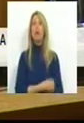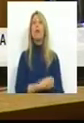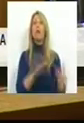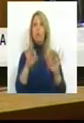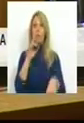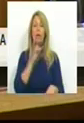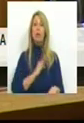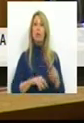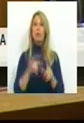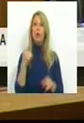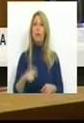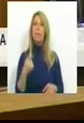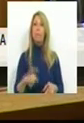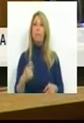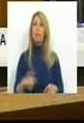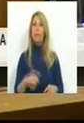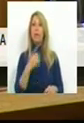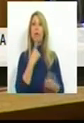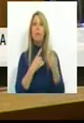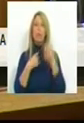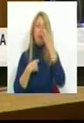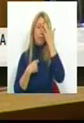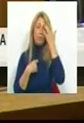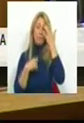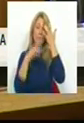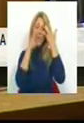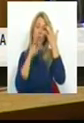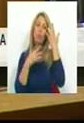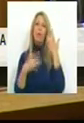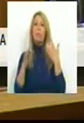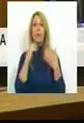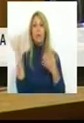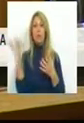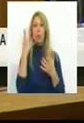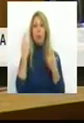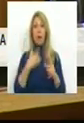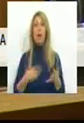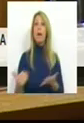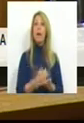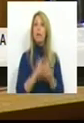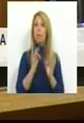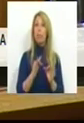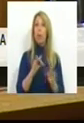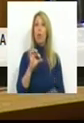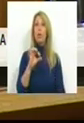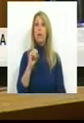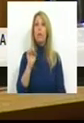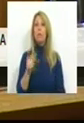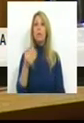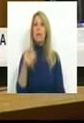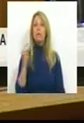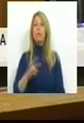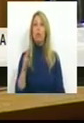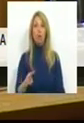Presidente. Perguntando, o Governo PS para a Cultura prevê uma receita própria de 80,7